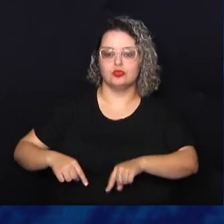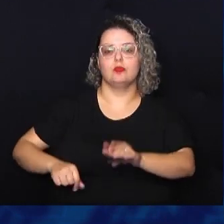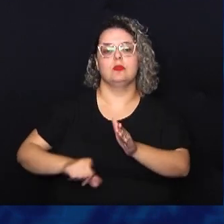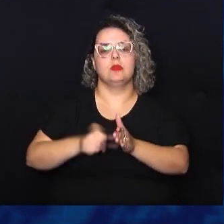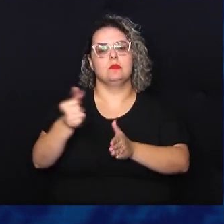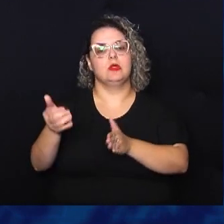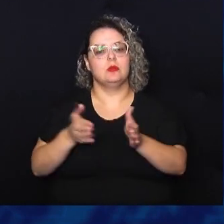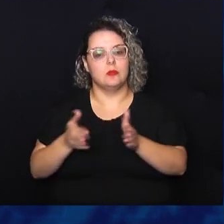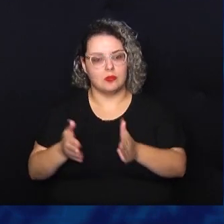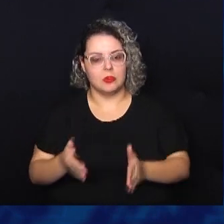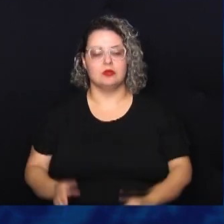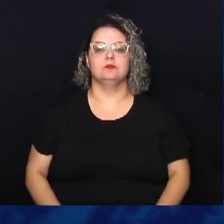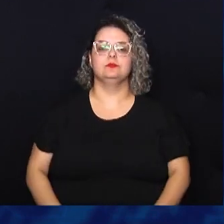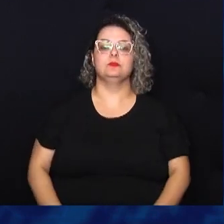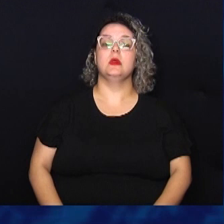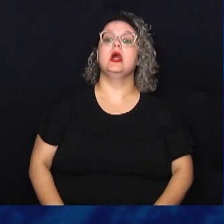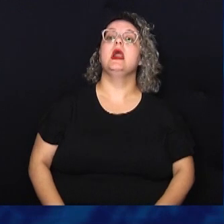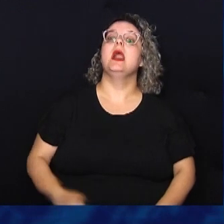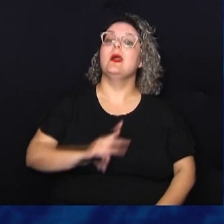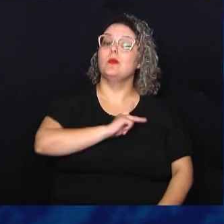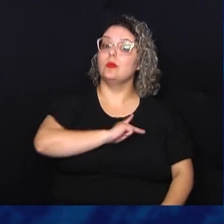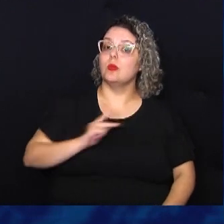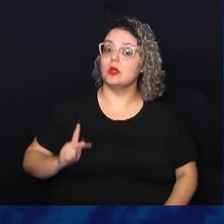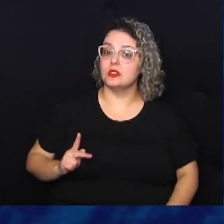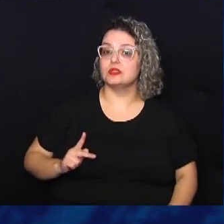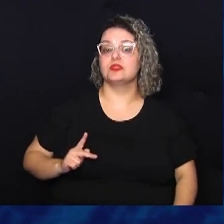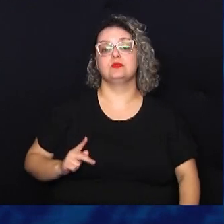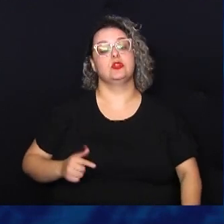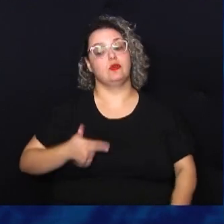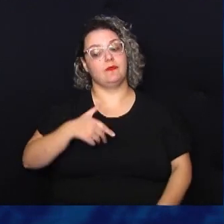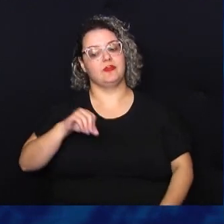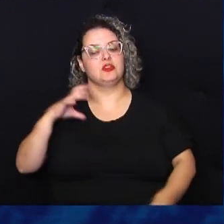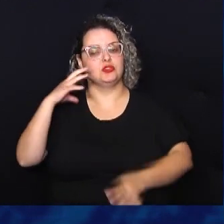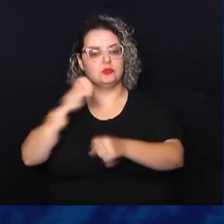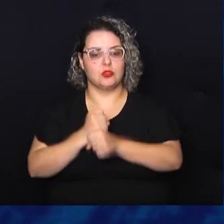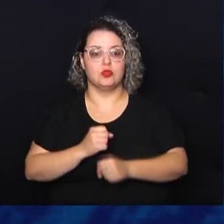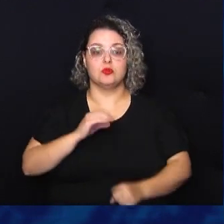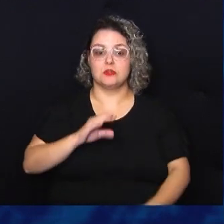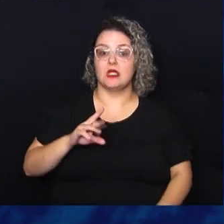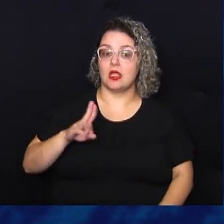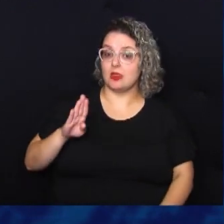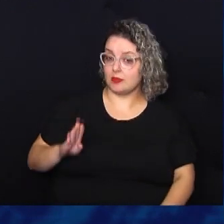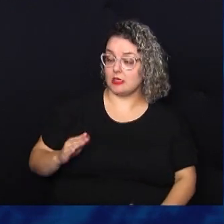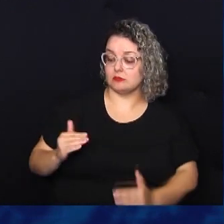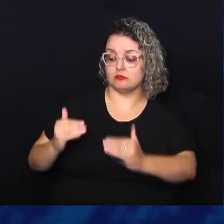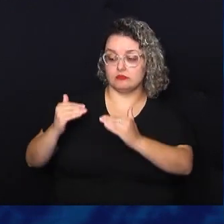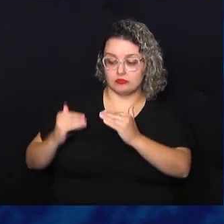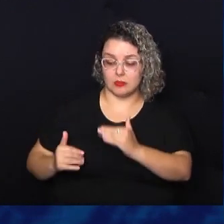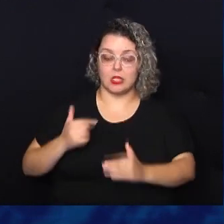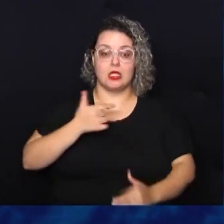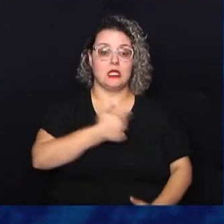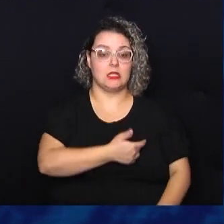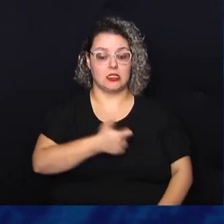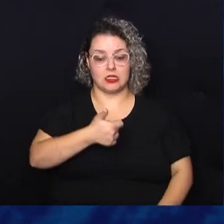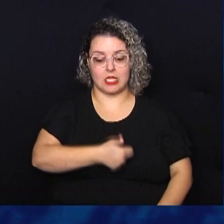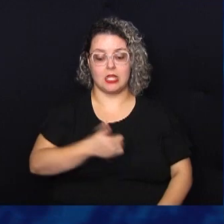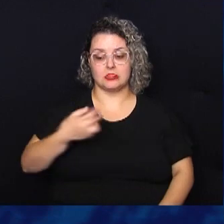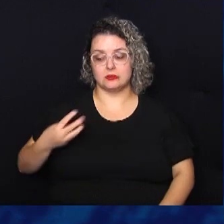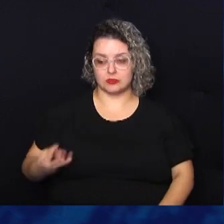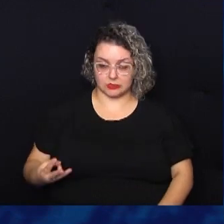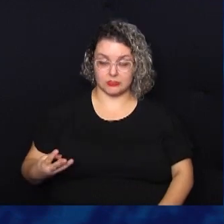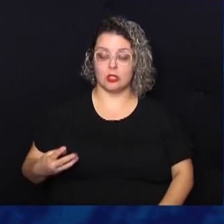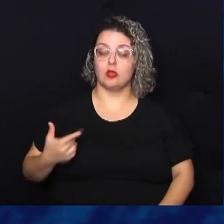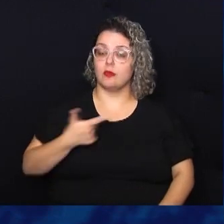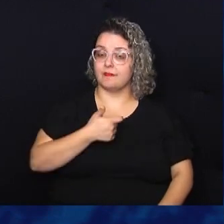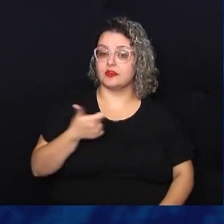é a 12ª colocada com 22 pontos e o CRB está logo atrás, em 13º, com 21